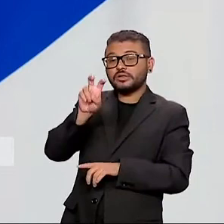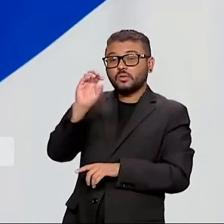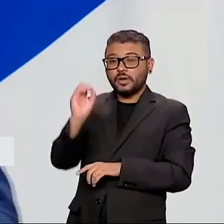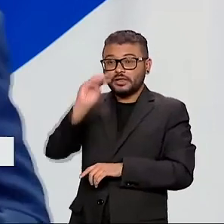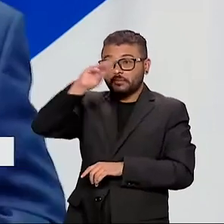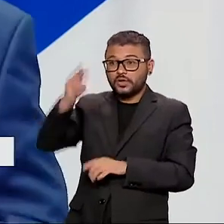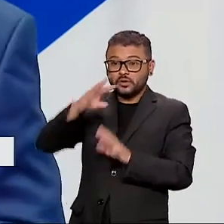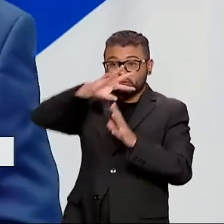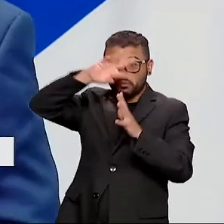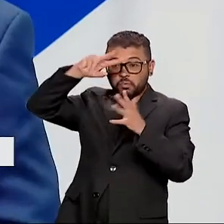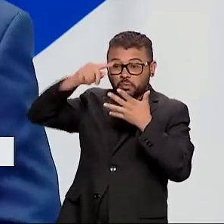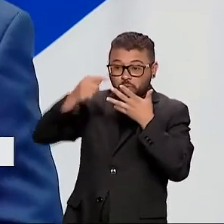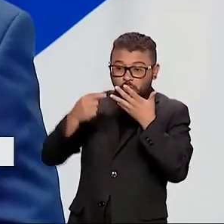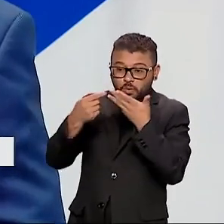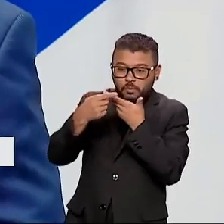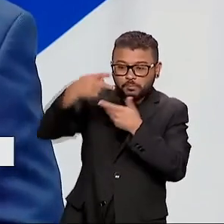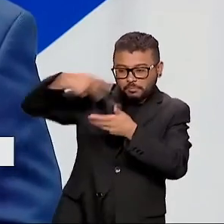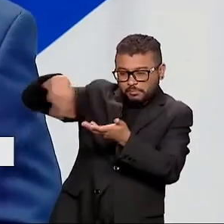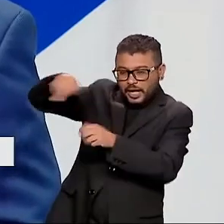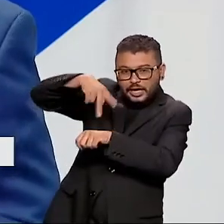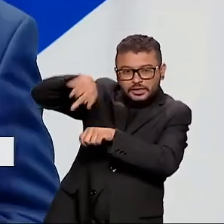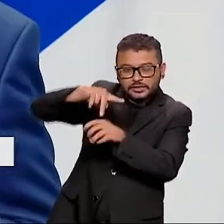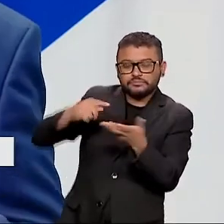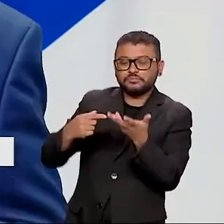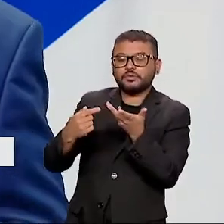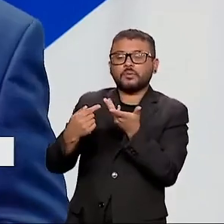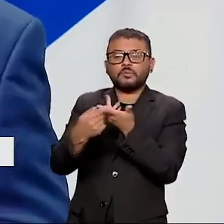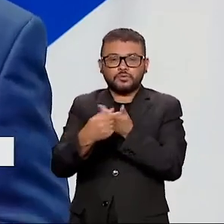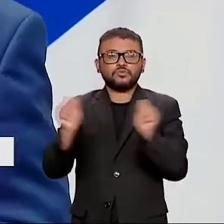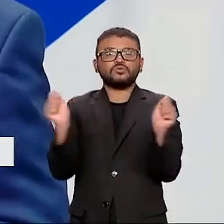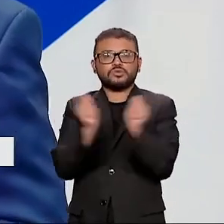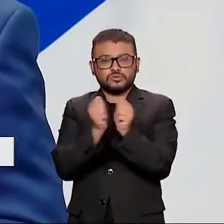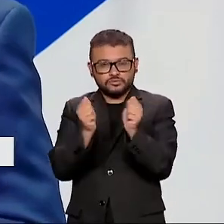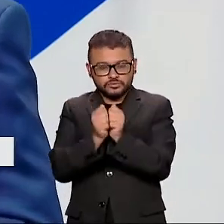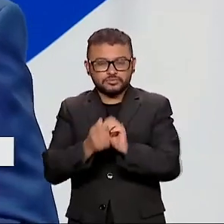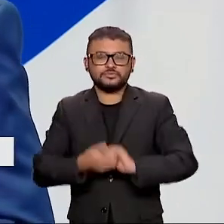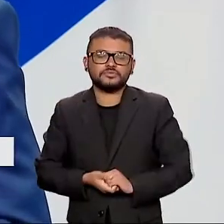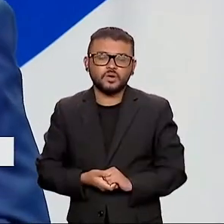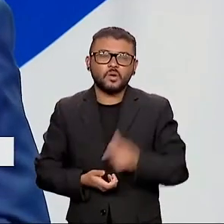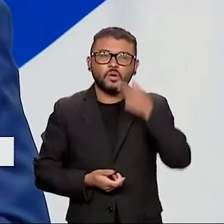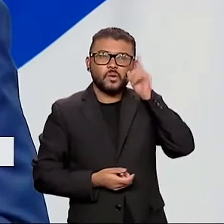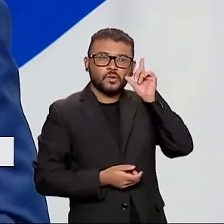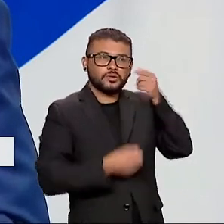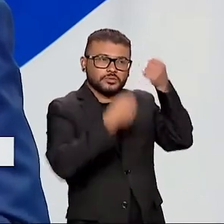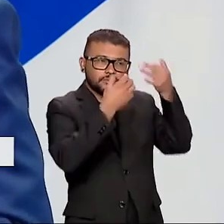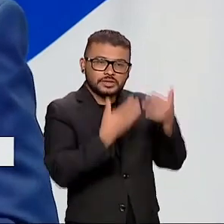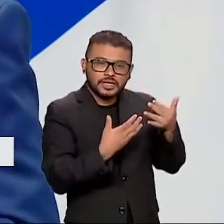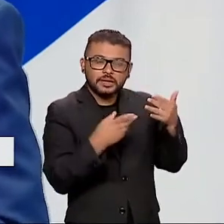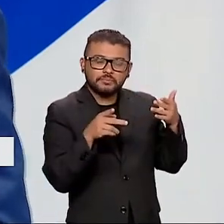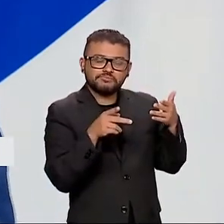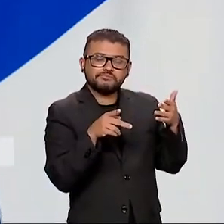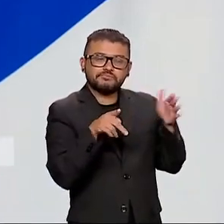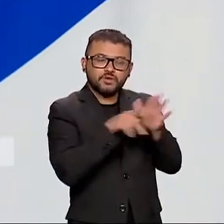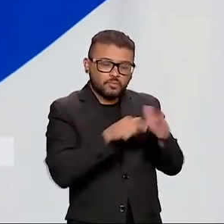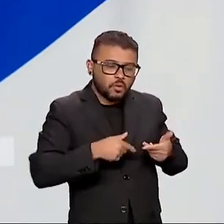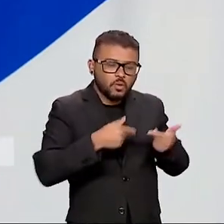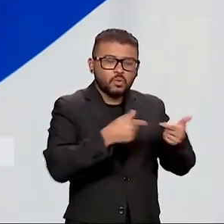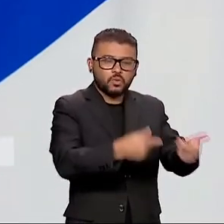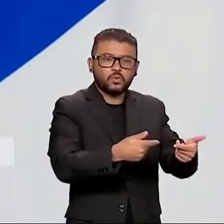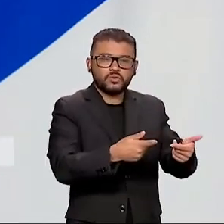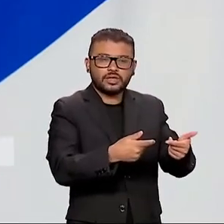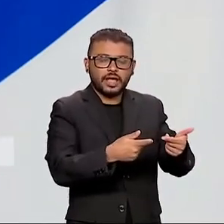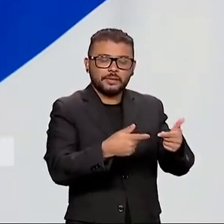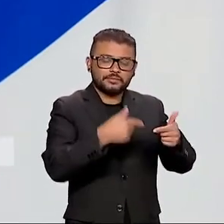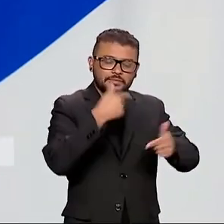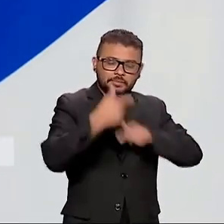toda a Amazônia, envolvendo os outros países. Tudo isso está em jogo. Ontem, quando eu coloquei a questão da luta contra